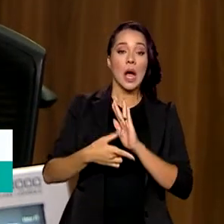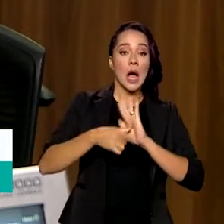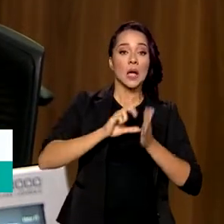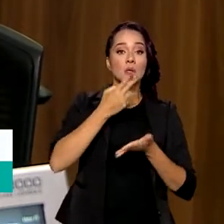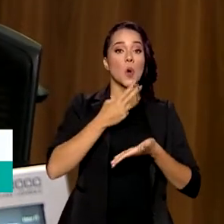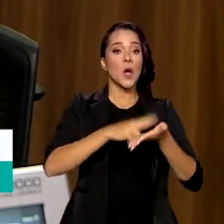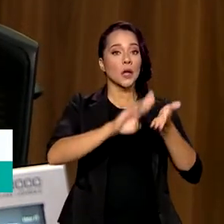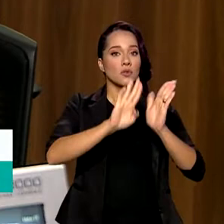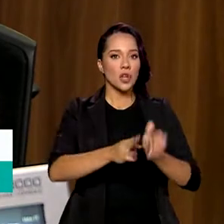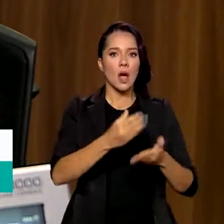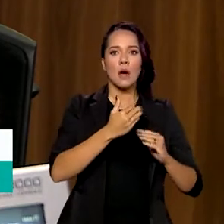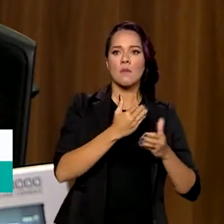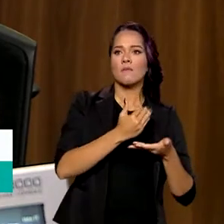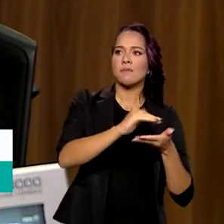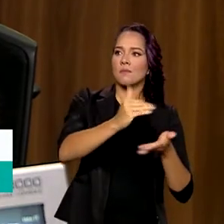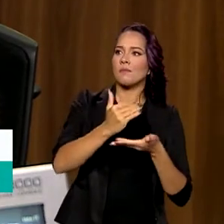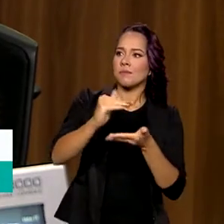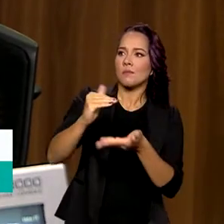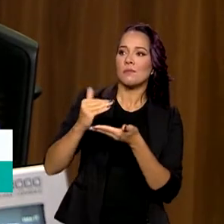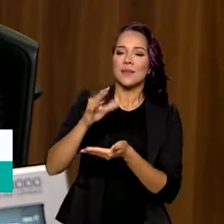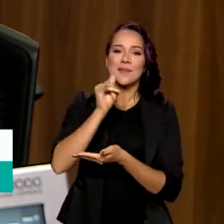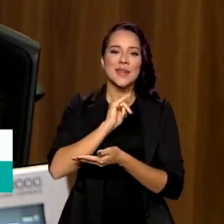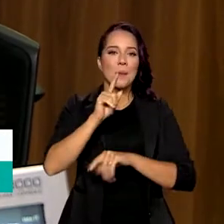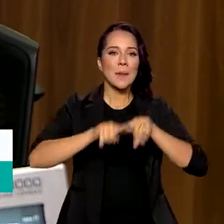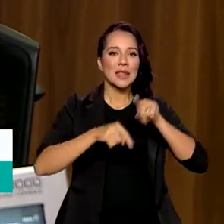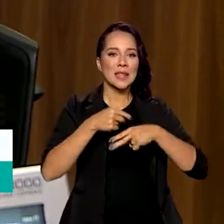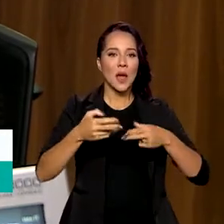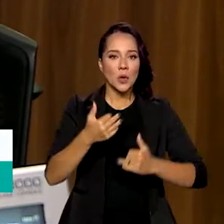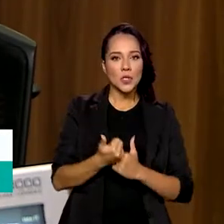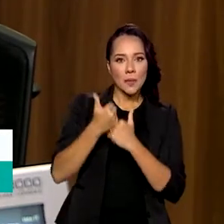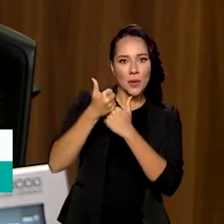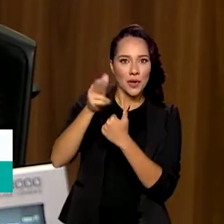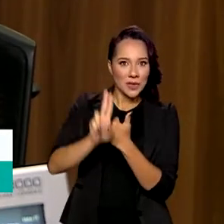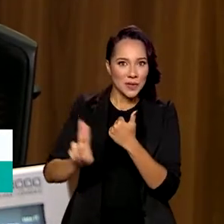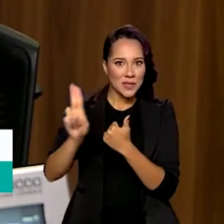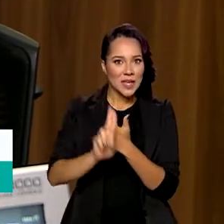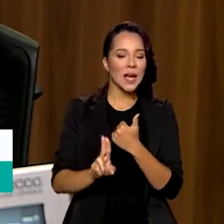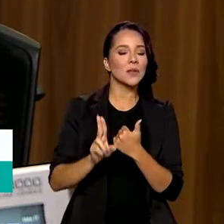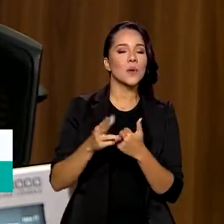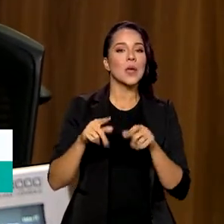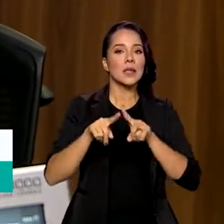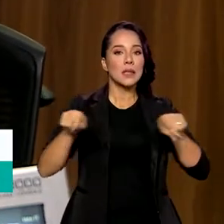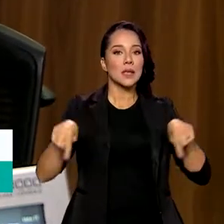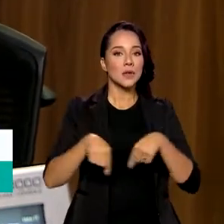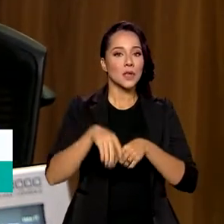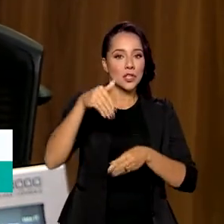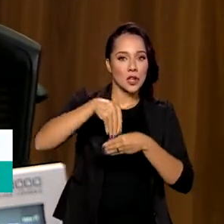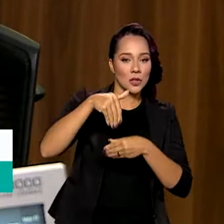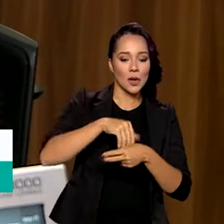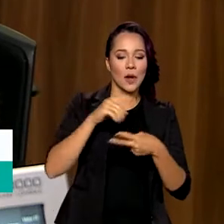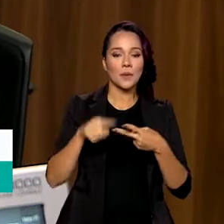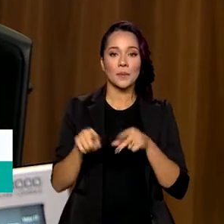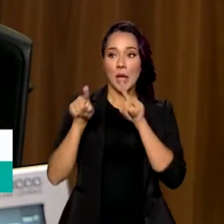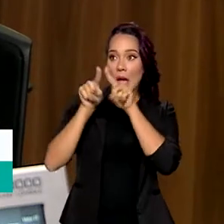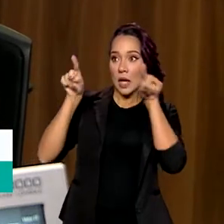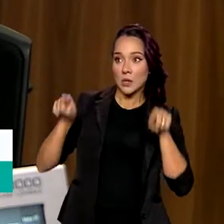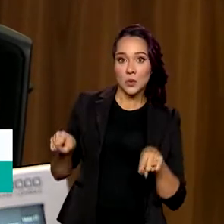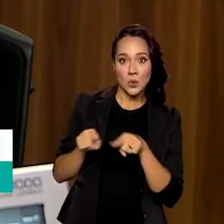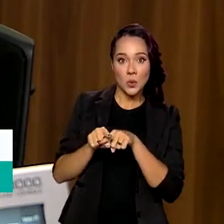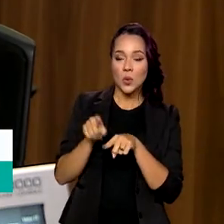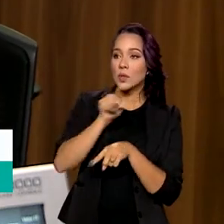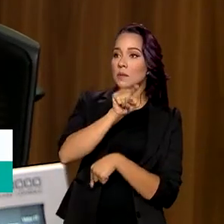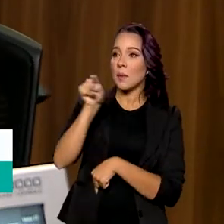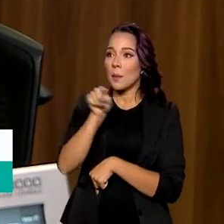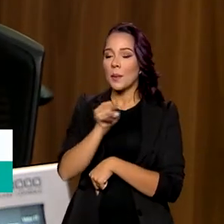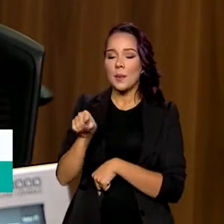em eleições os Correios já estão transportando por exemplo o material de apoio que vai ser utilizado nas zonas eleitorais Azul urnas eleitorais